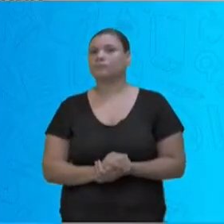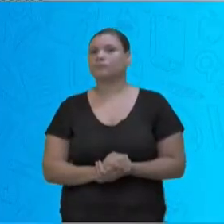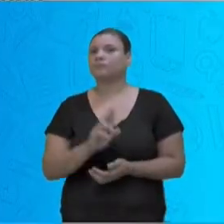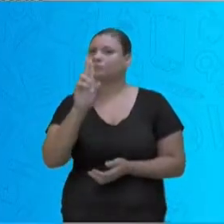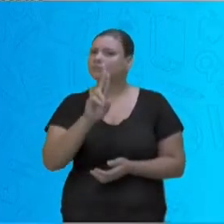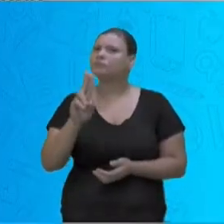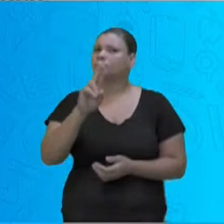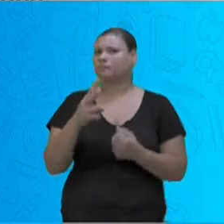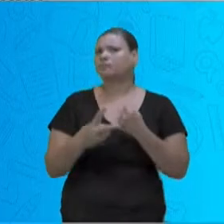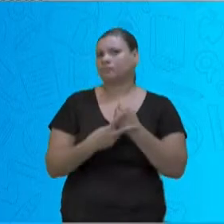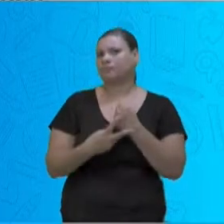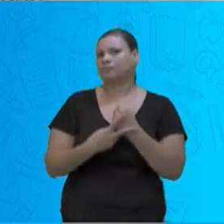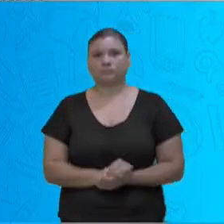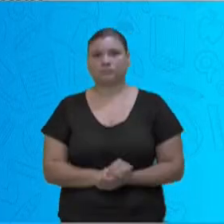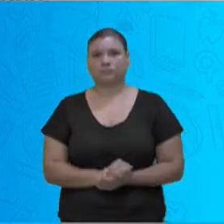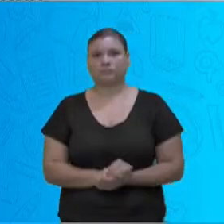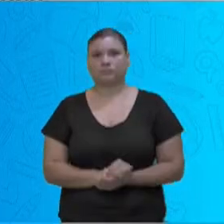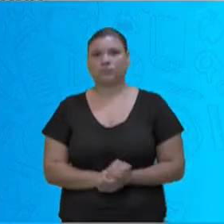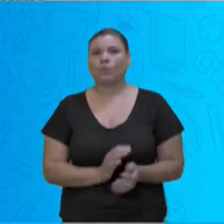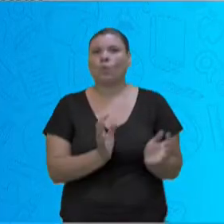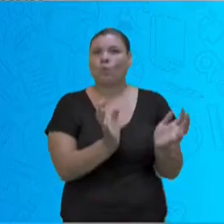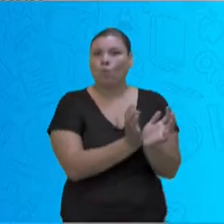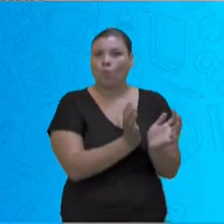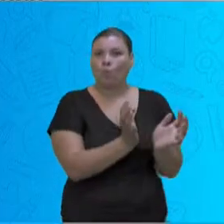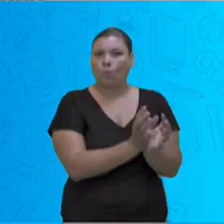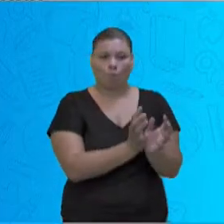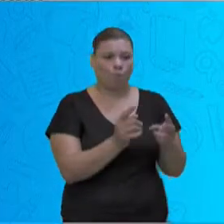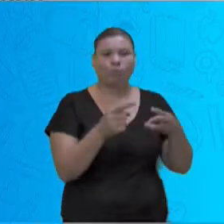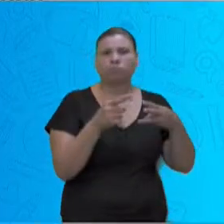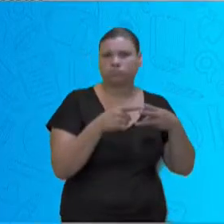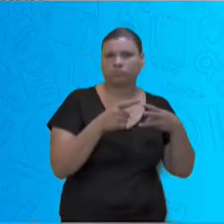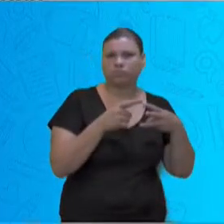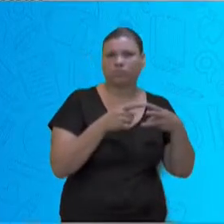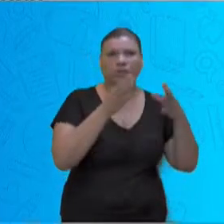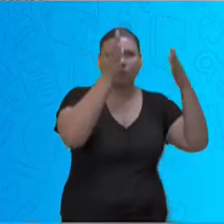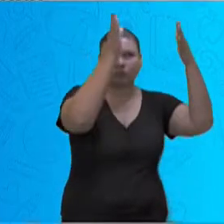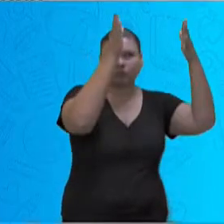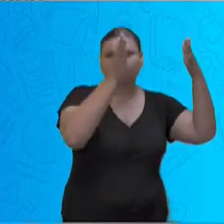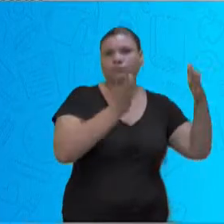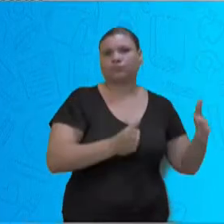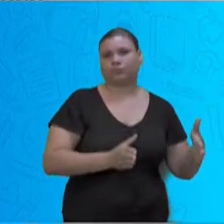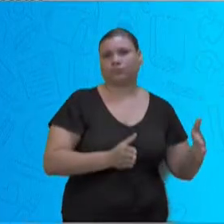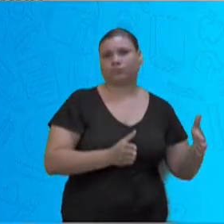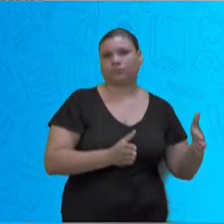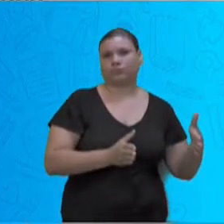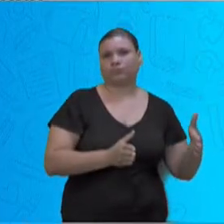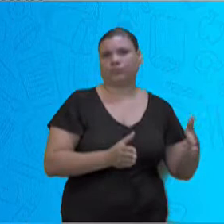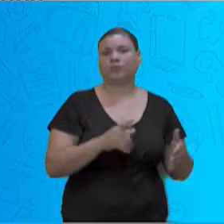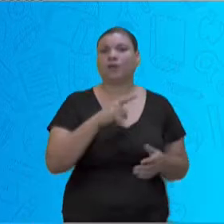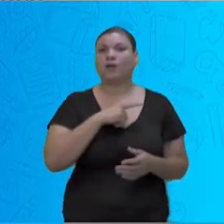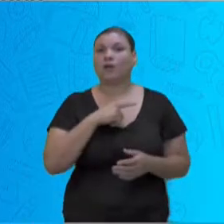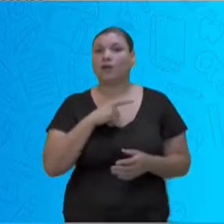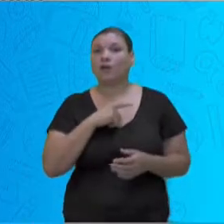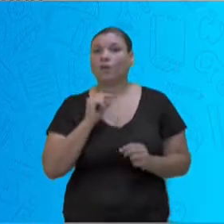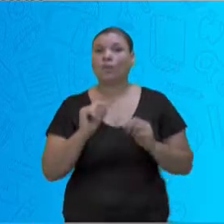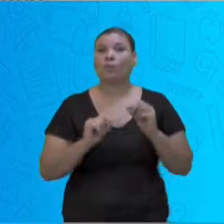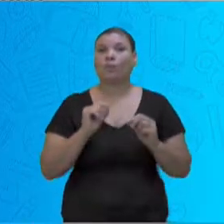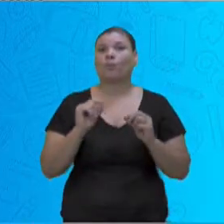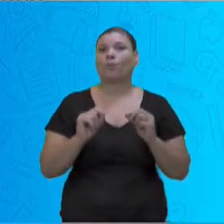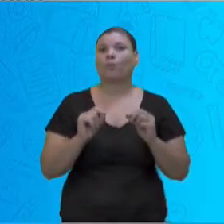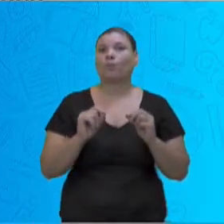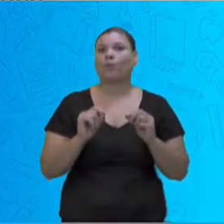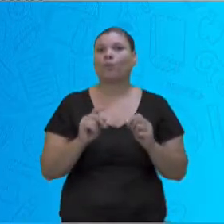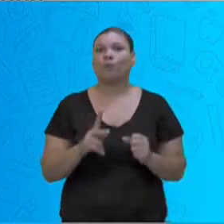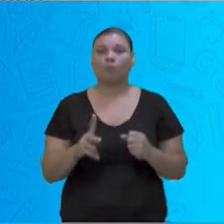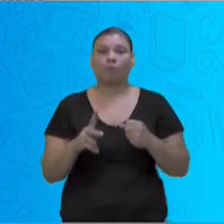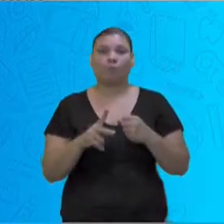lá? Afirmativo. Então, nessa primeira coluna, nós temos os pronomes pessoais que